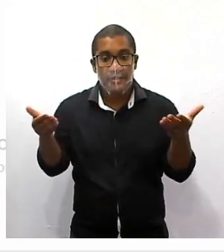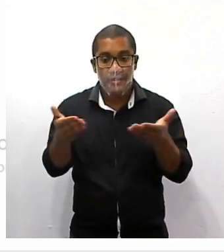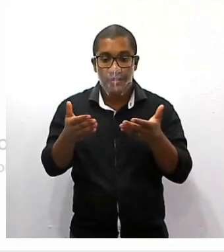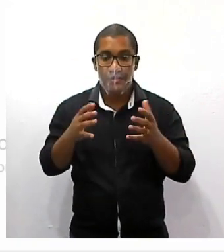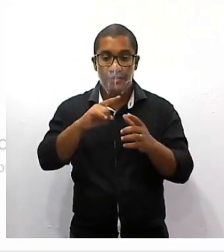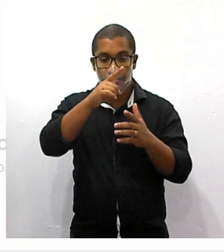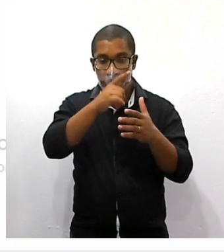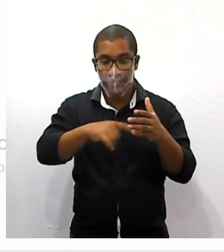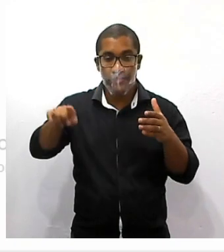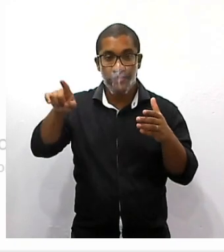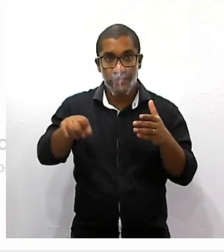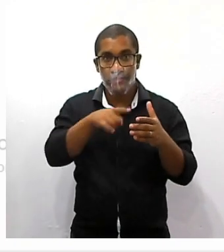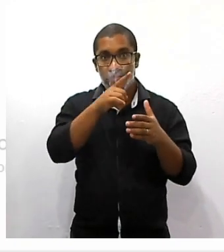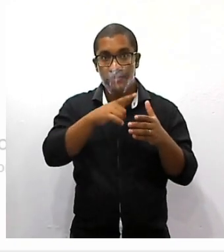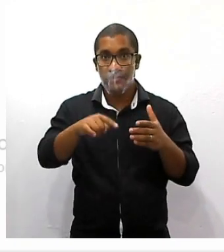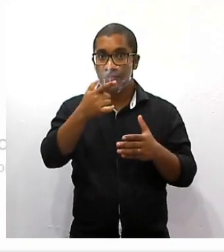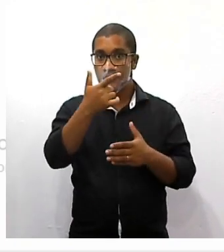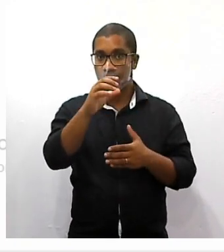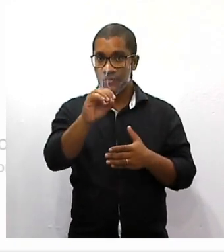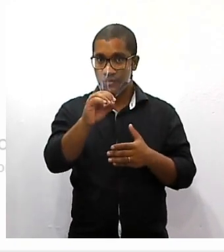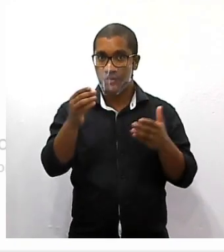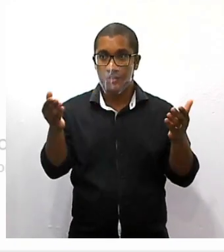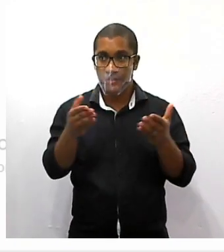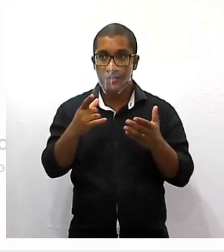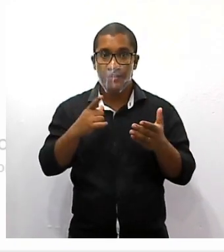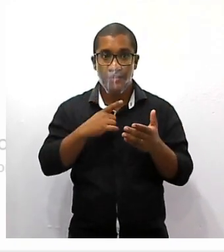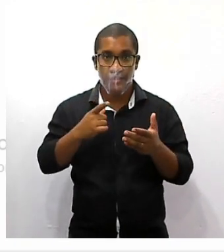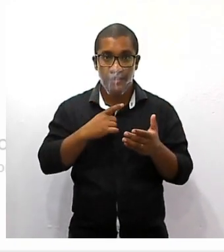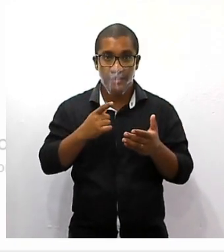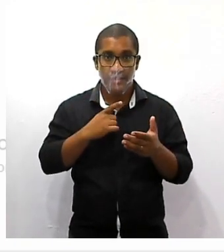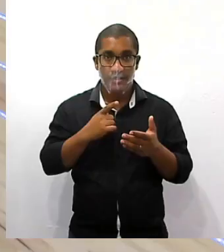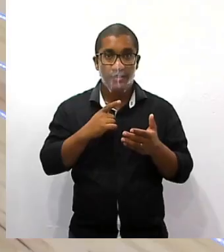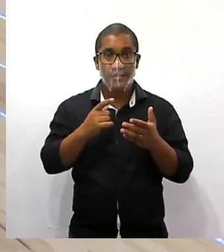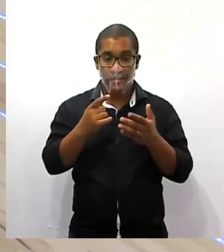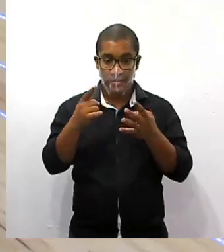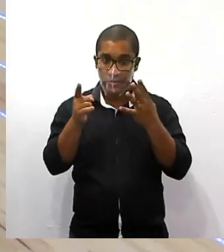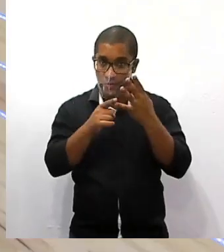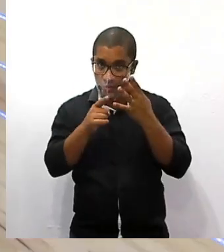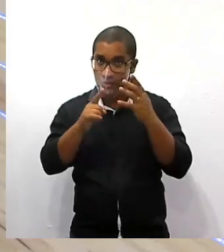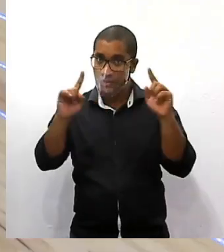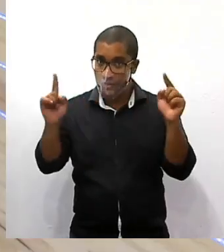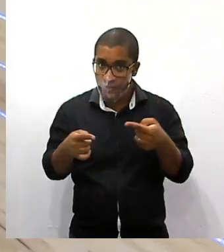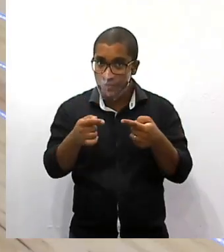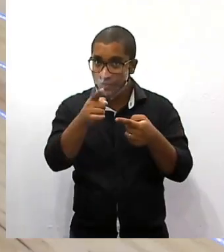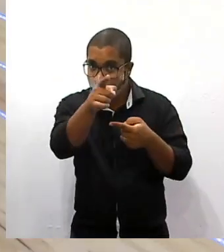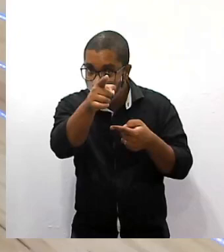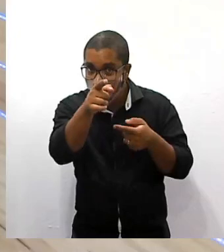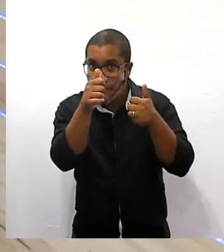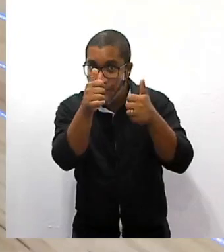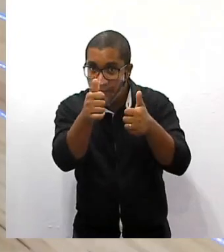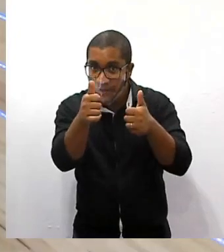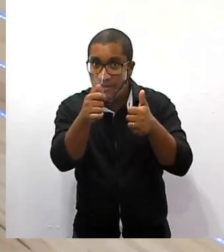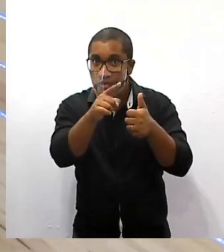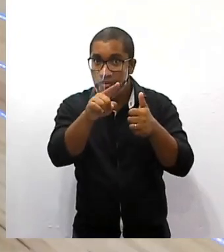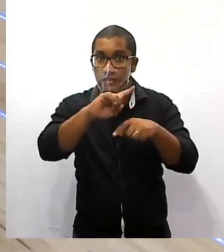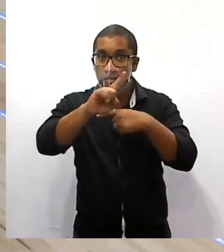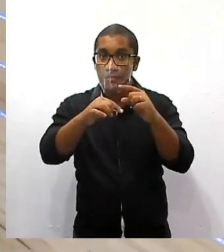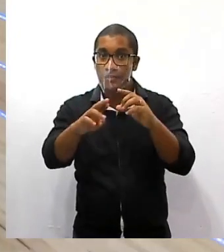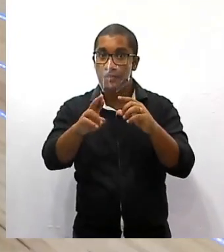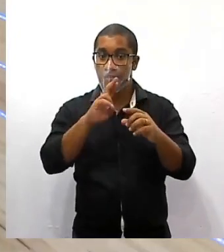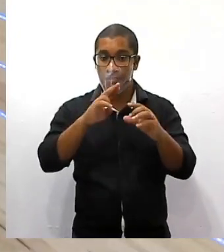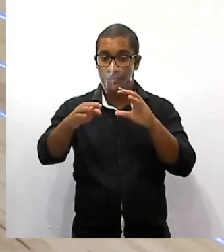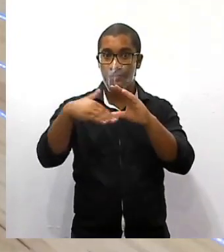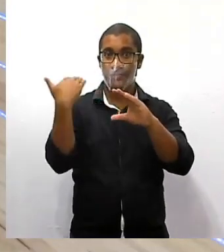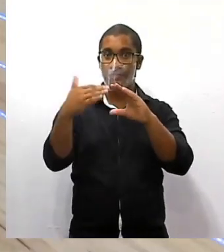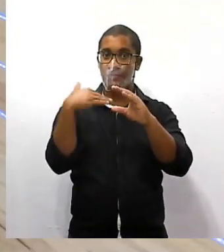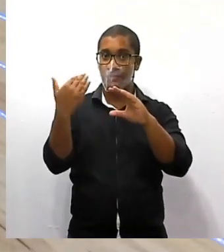20 voltas. Então, tá aí essa quarta questão, um desafio para vocês e deixo como desafio para você. Manda a resposta dessa quarta